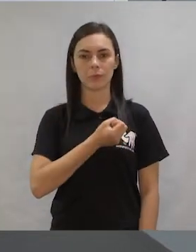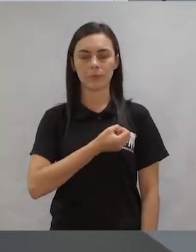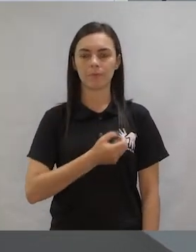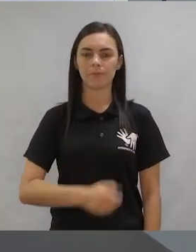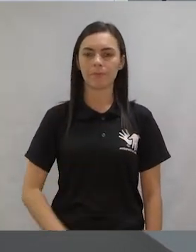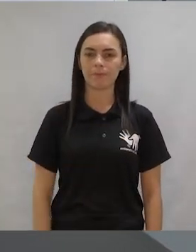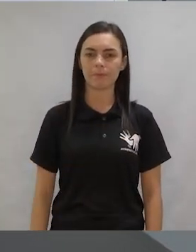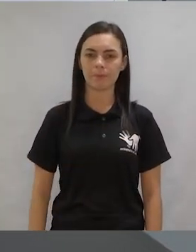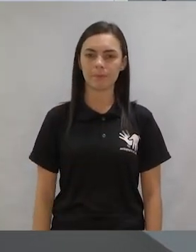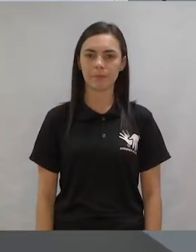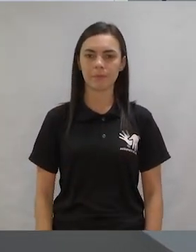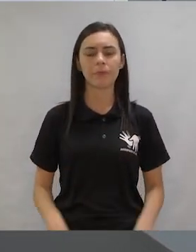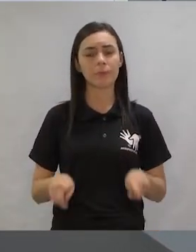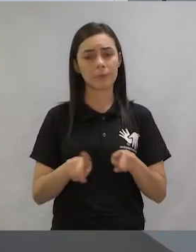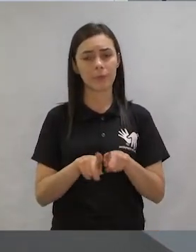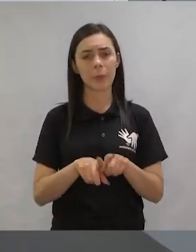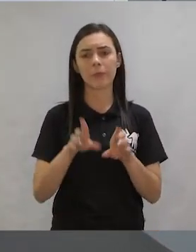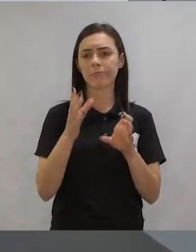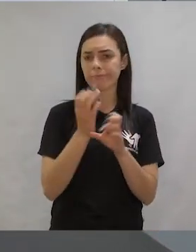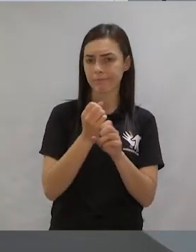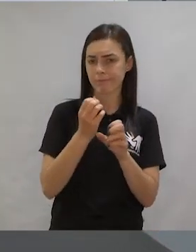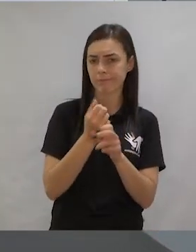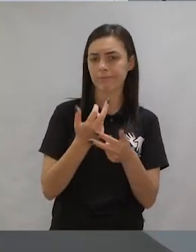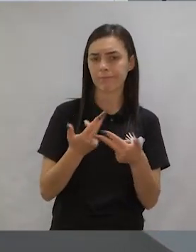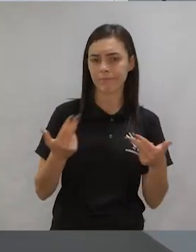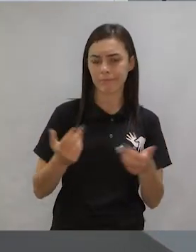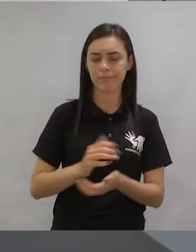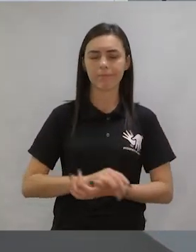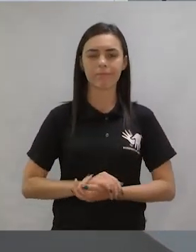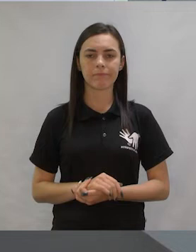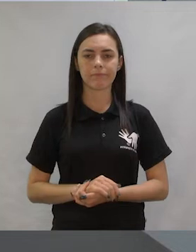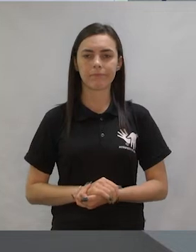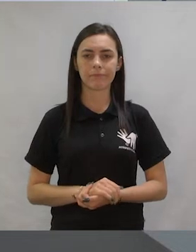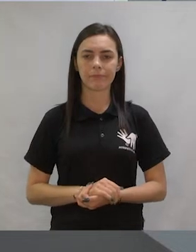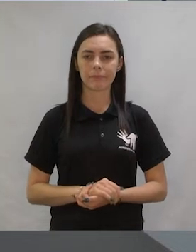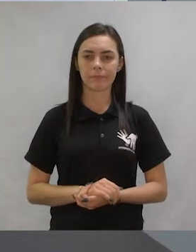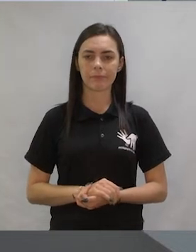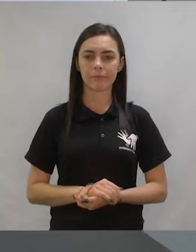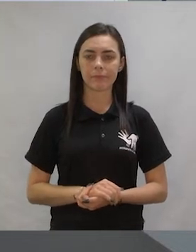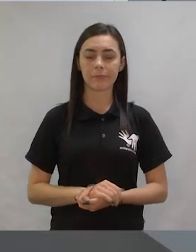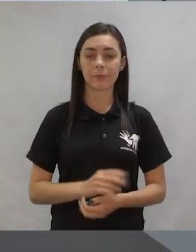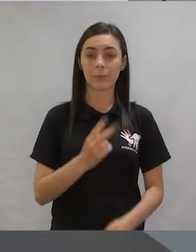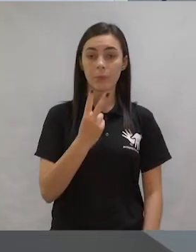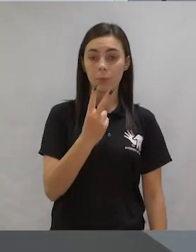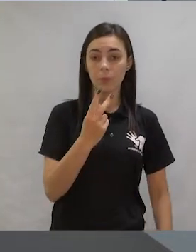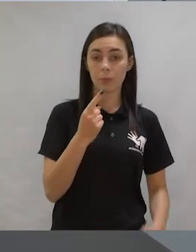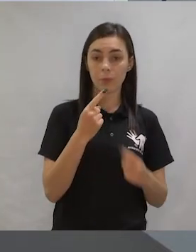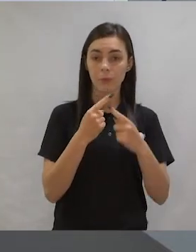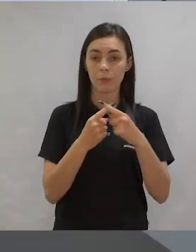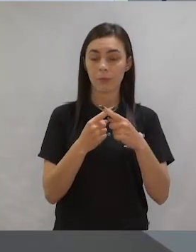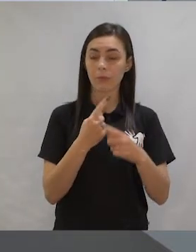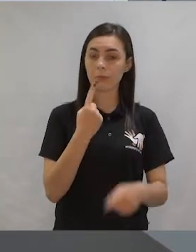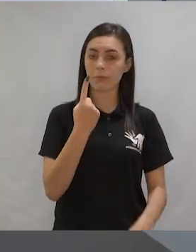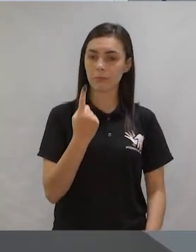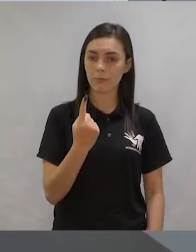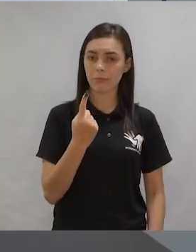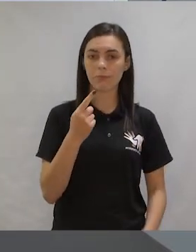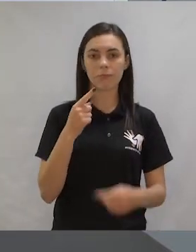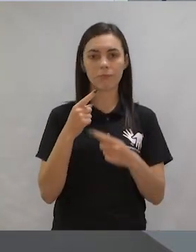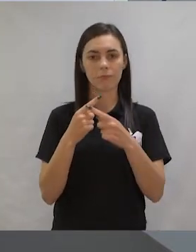números e operações. Olha só, 2 vezes